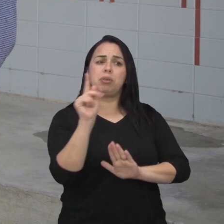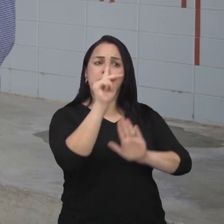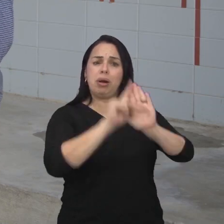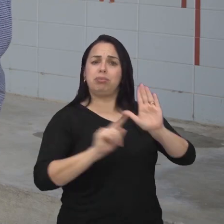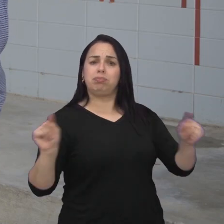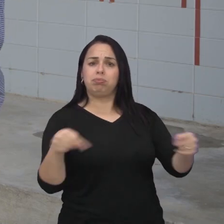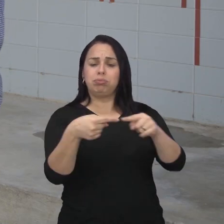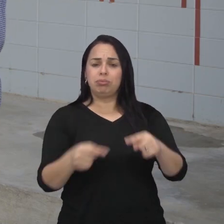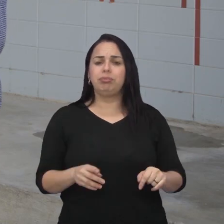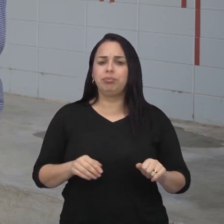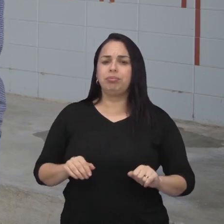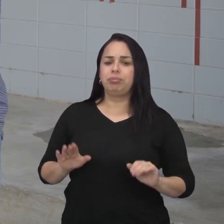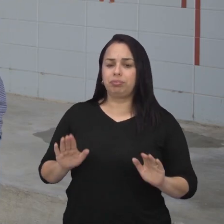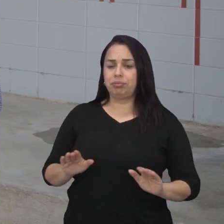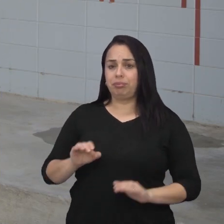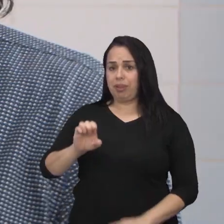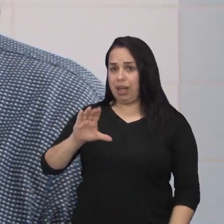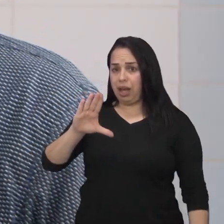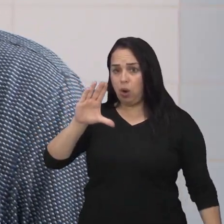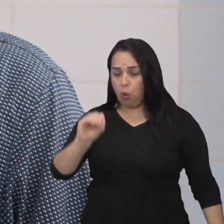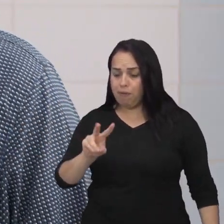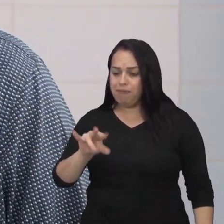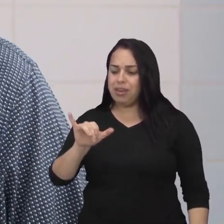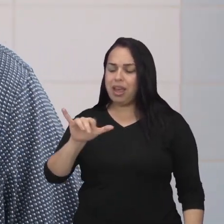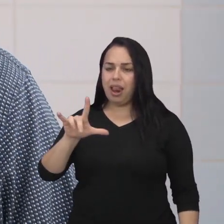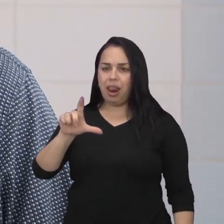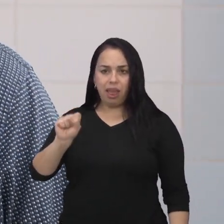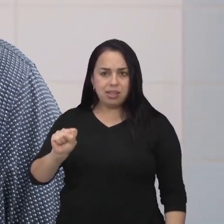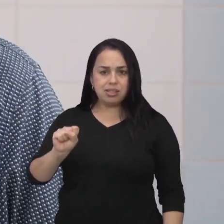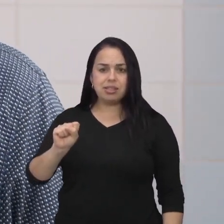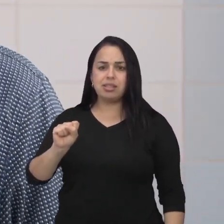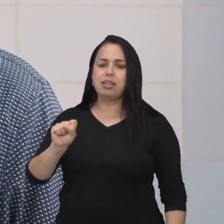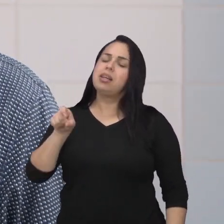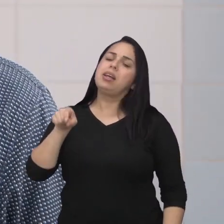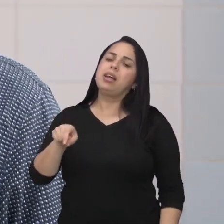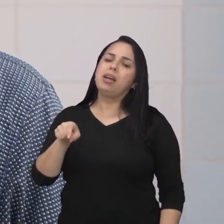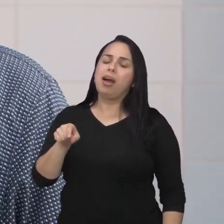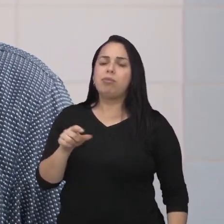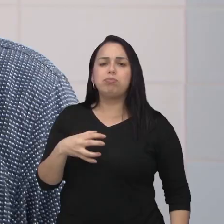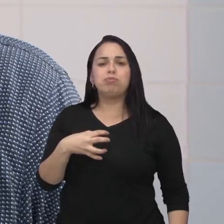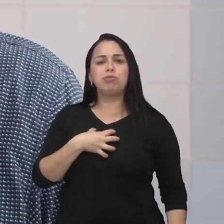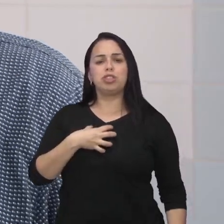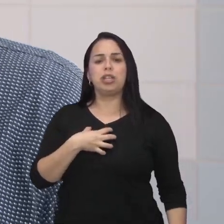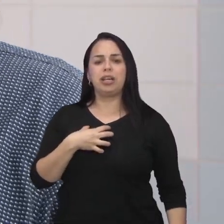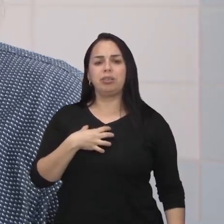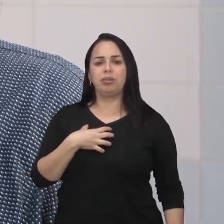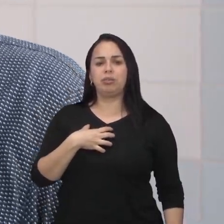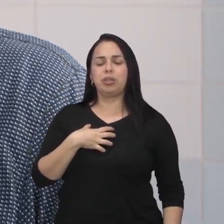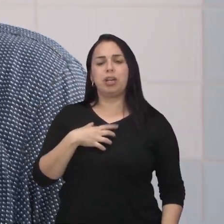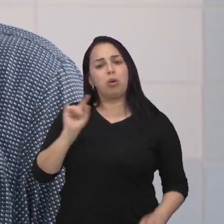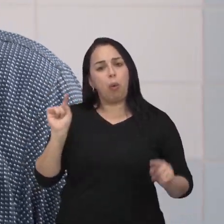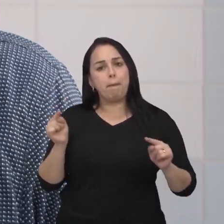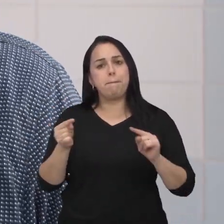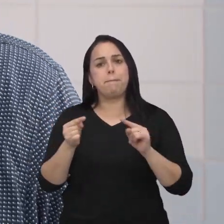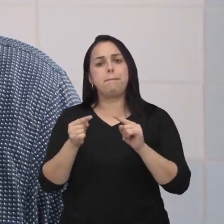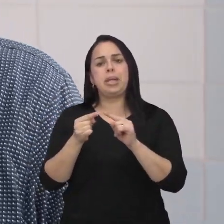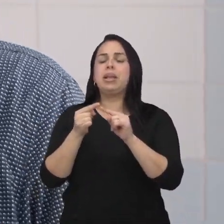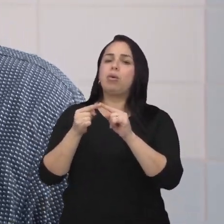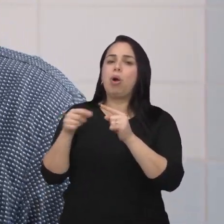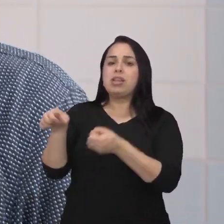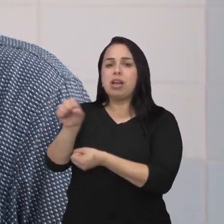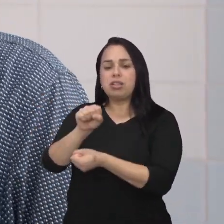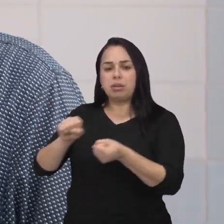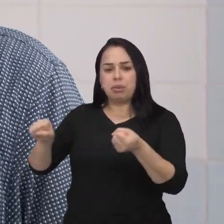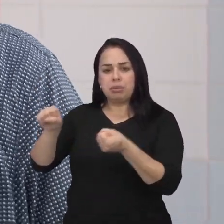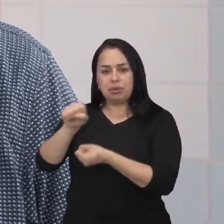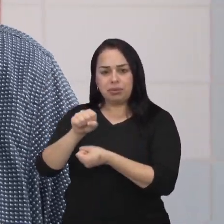Ademir. As ecovilas são uma das formas de assentamento sustentável. Nós estamos agora